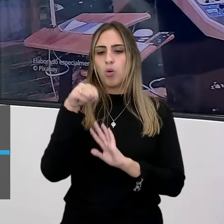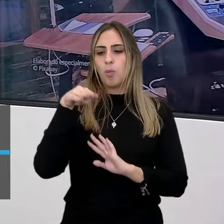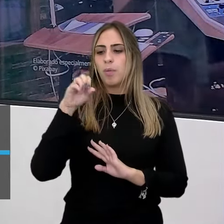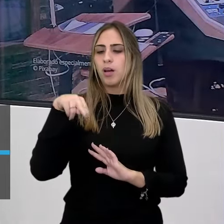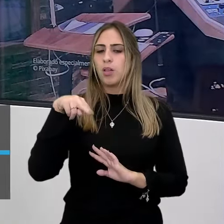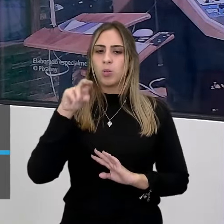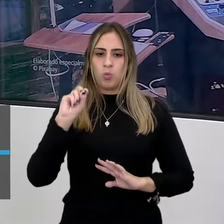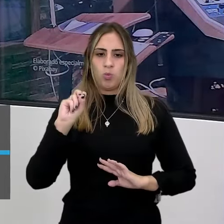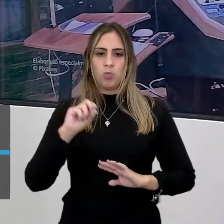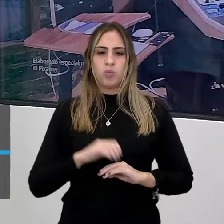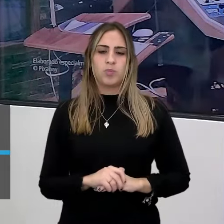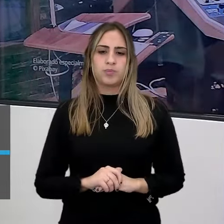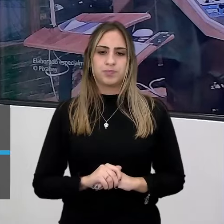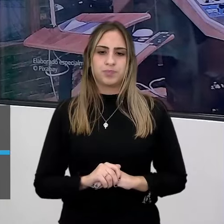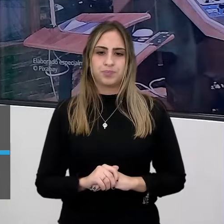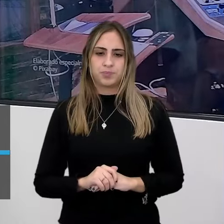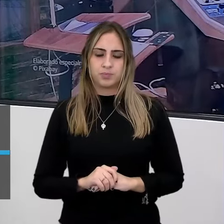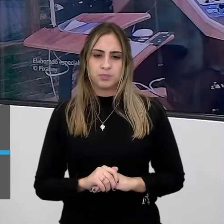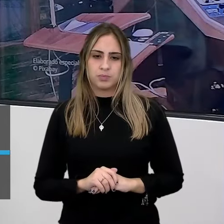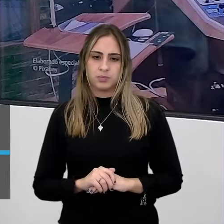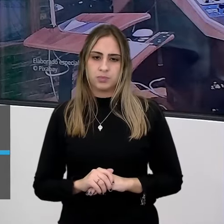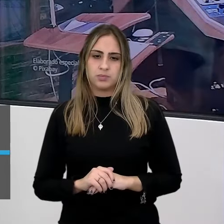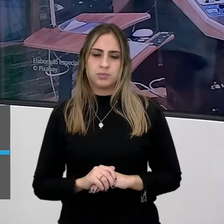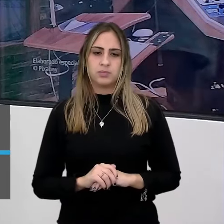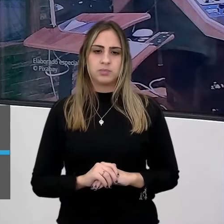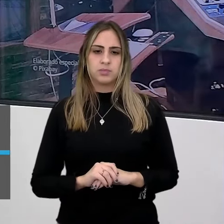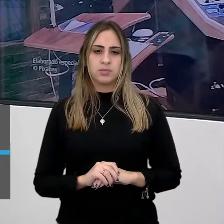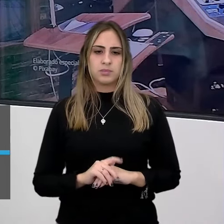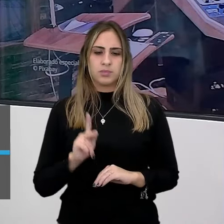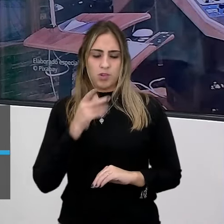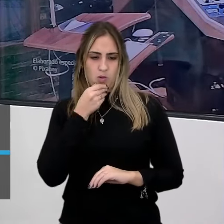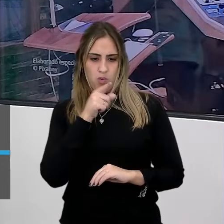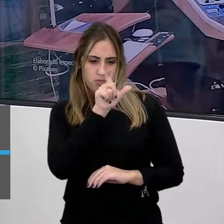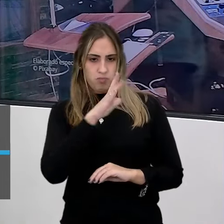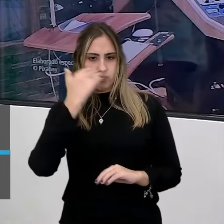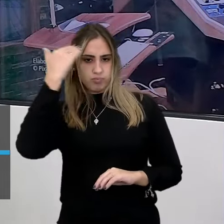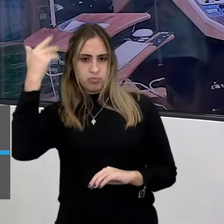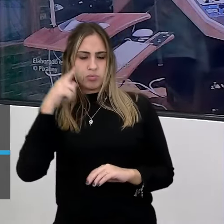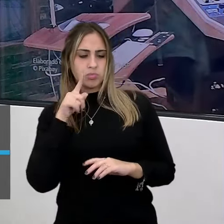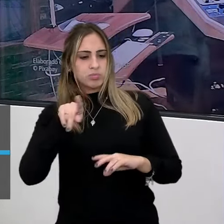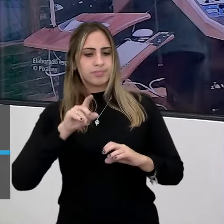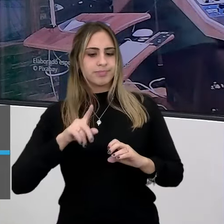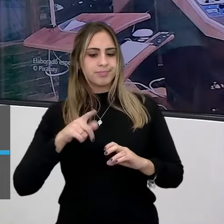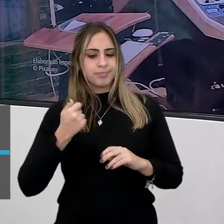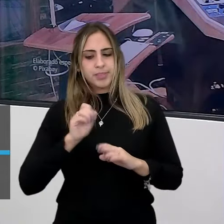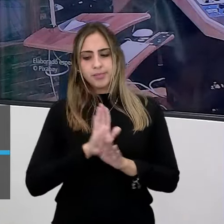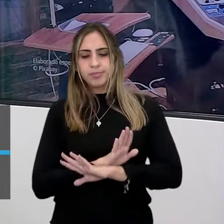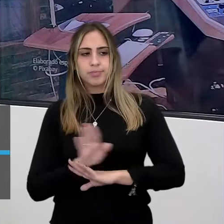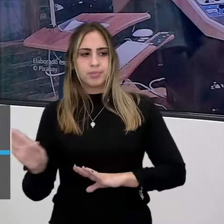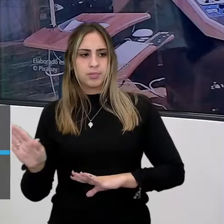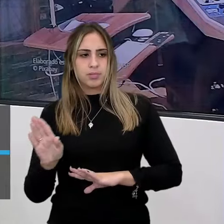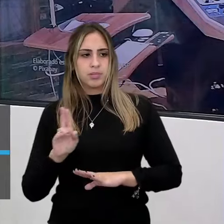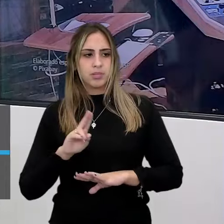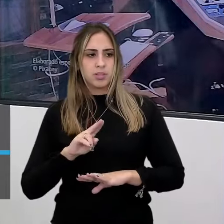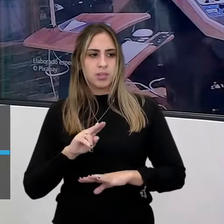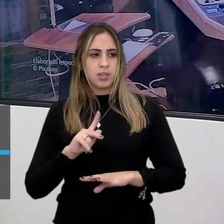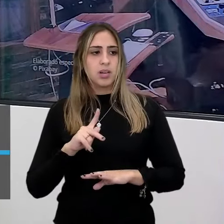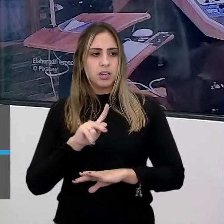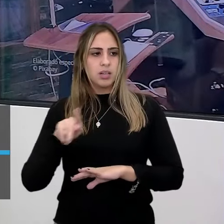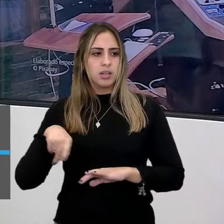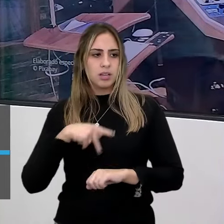atiram E aí gente o Candice novamente é forçado a sair de um país ele sai da